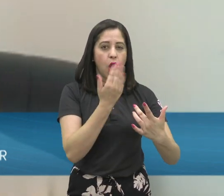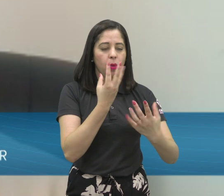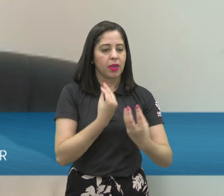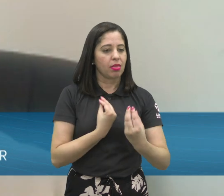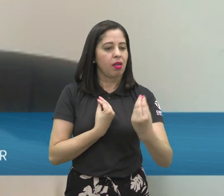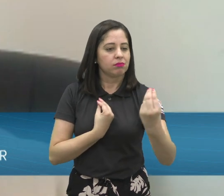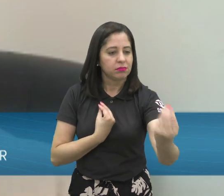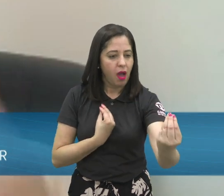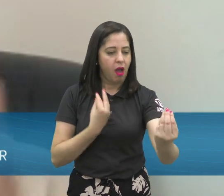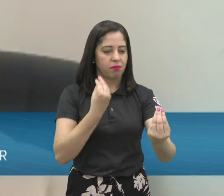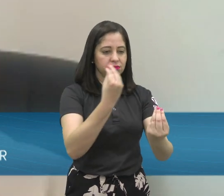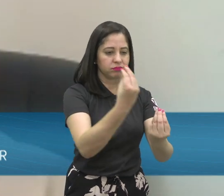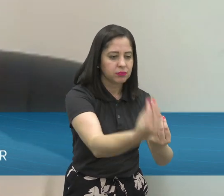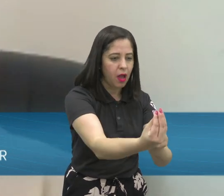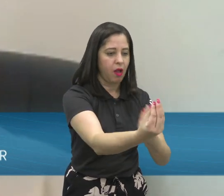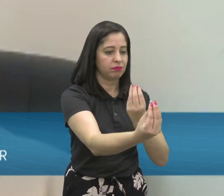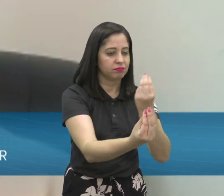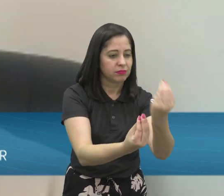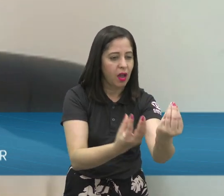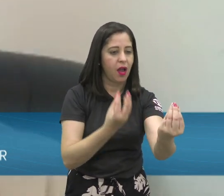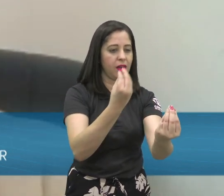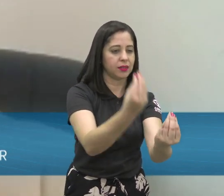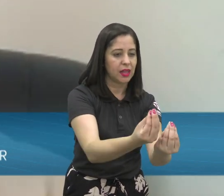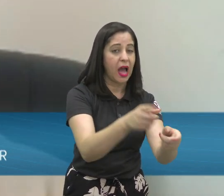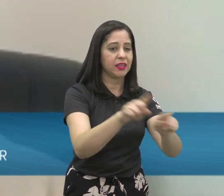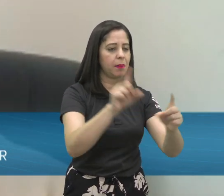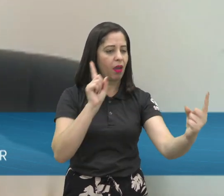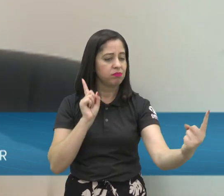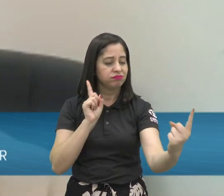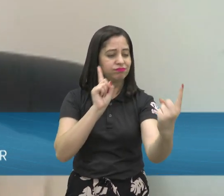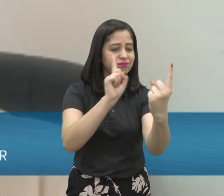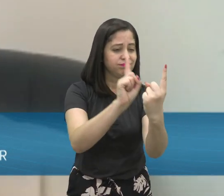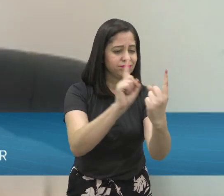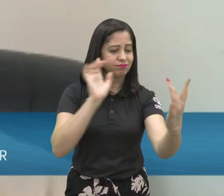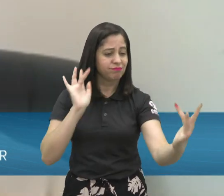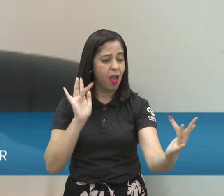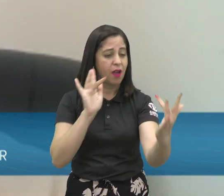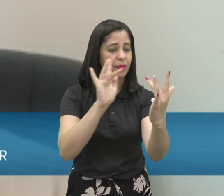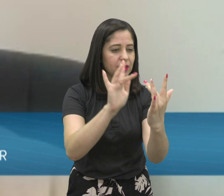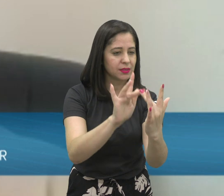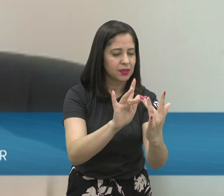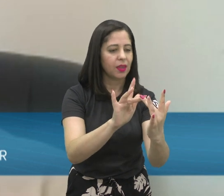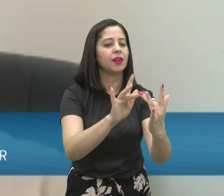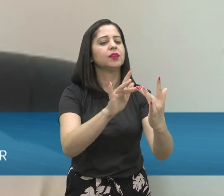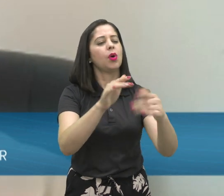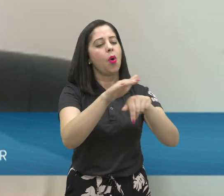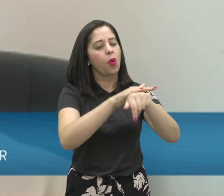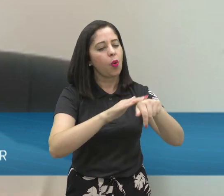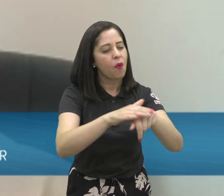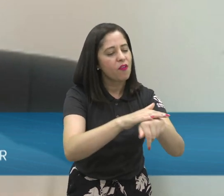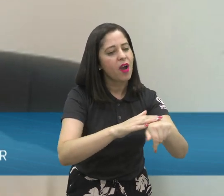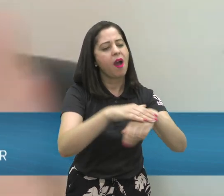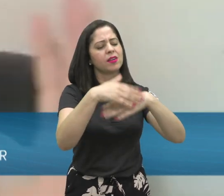e autêntico, estou entregando aquele alimento, e logo também estou junto na relação, estou sabendo como é que a pessoa está, estou engajado em